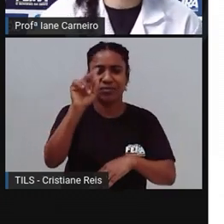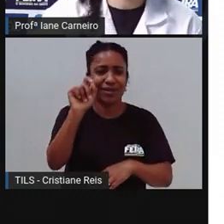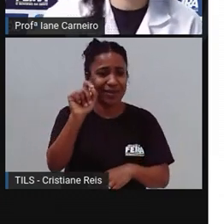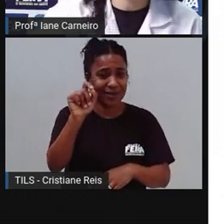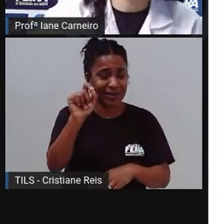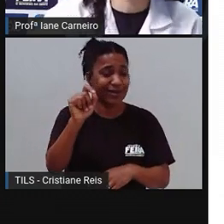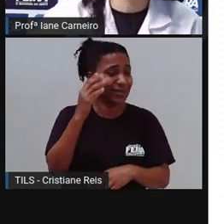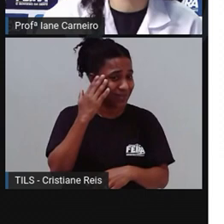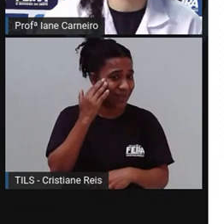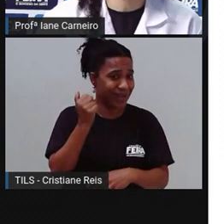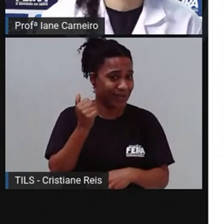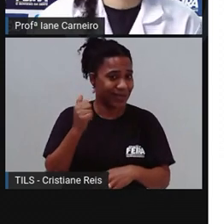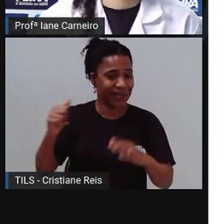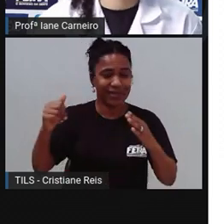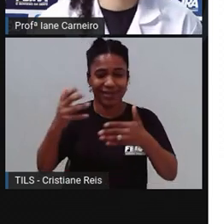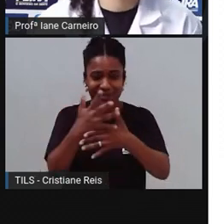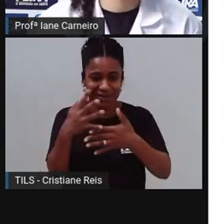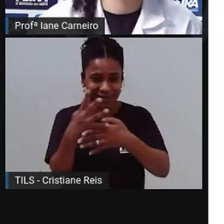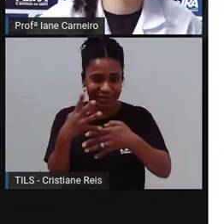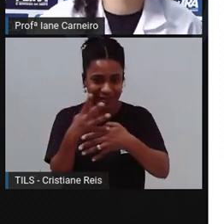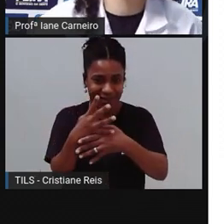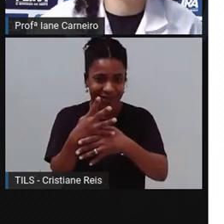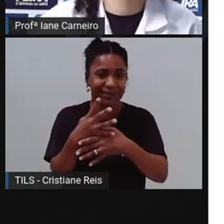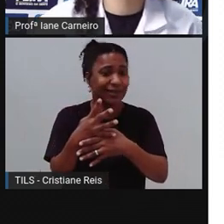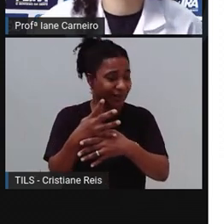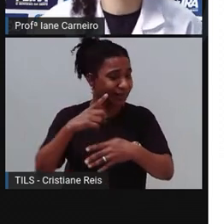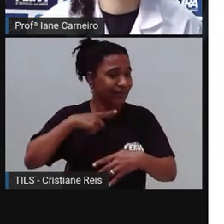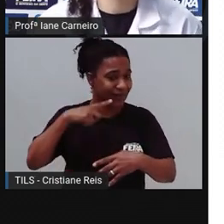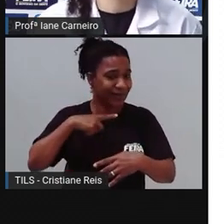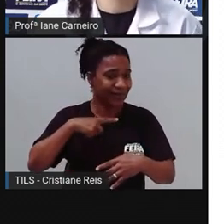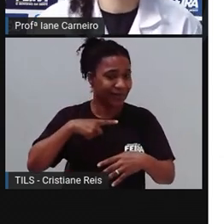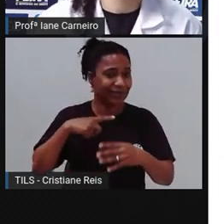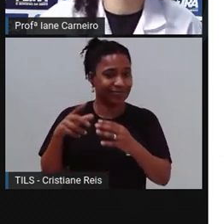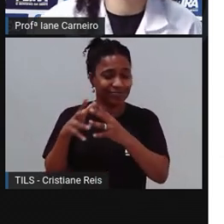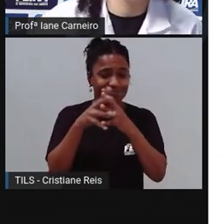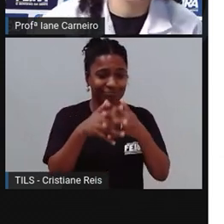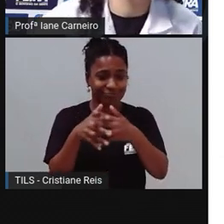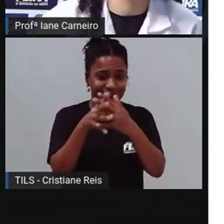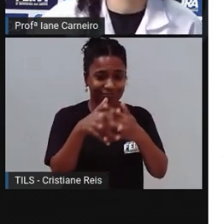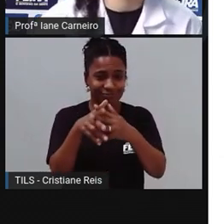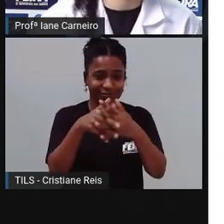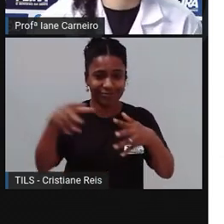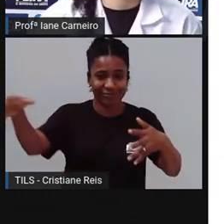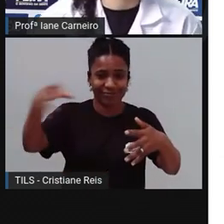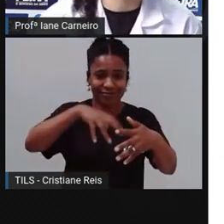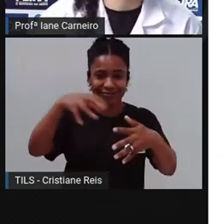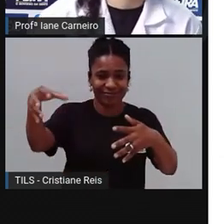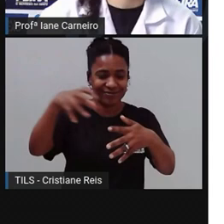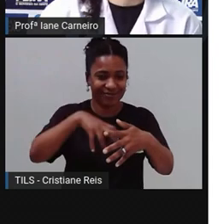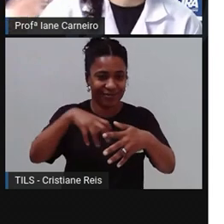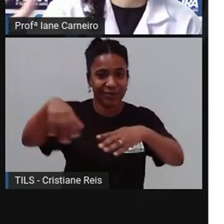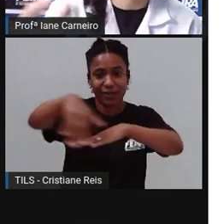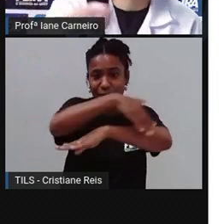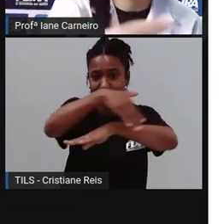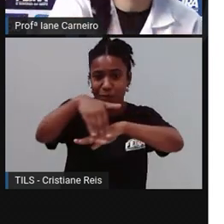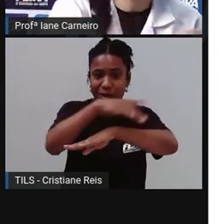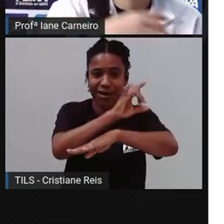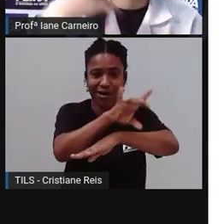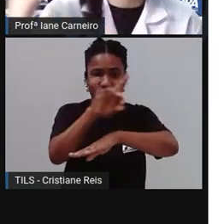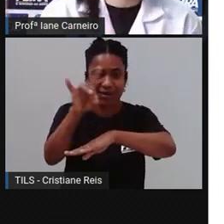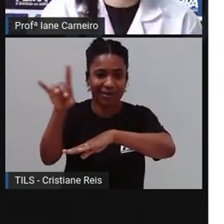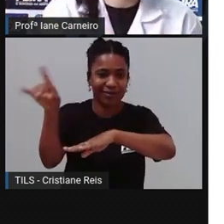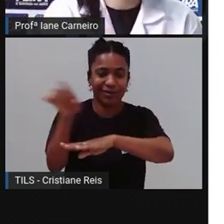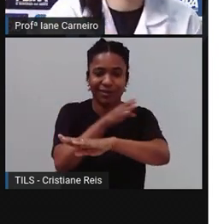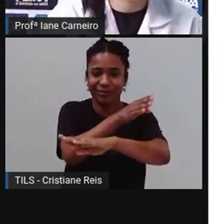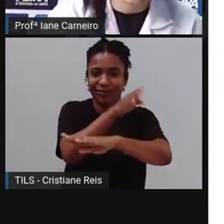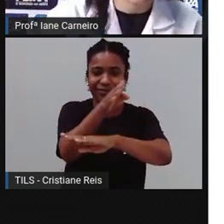tem uma programação, né? Então, ela é feita em carros parecidos com esses aqui, né? Em que os funcionários vão recolher